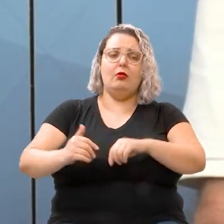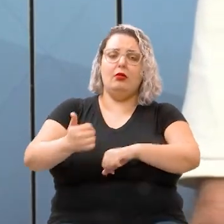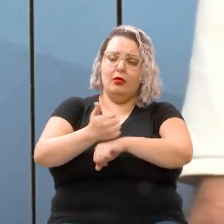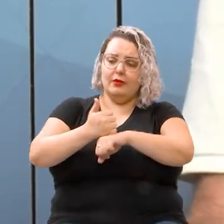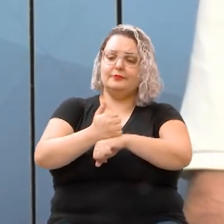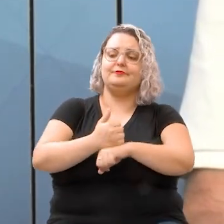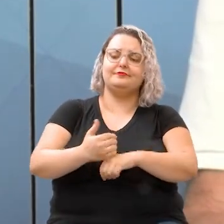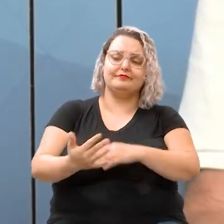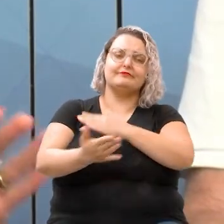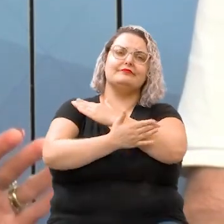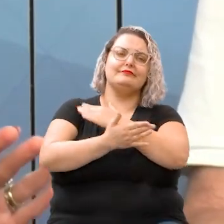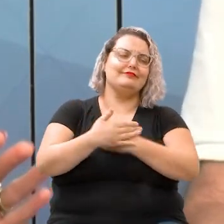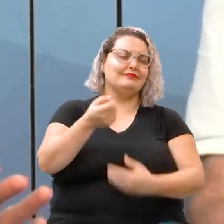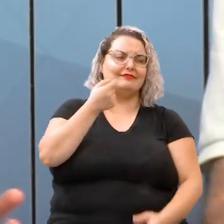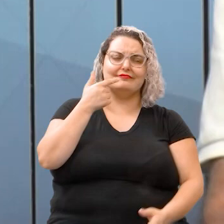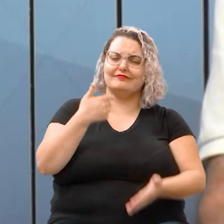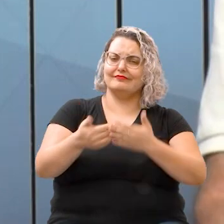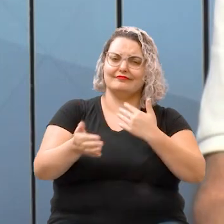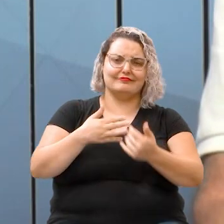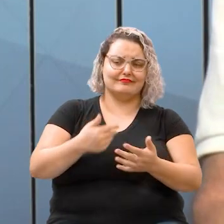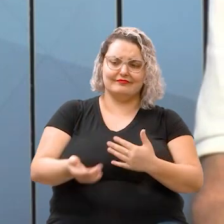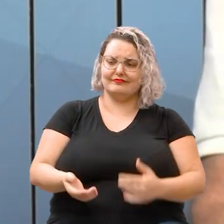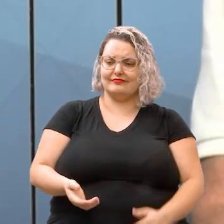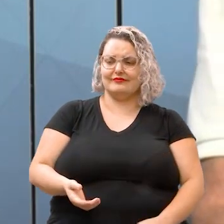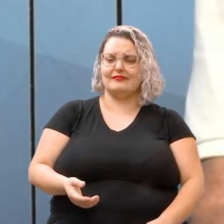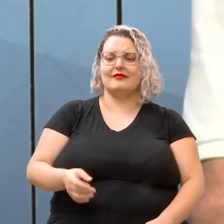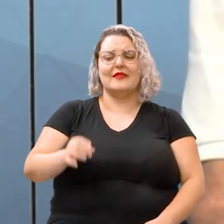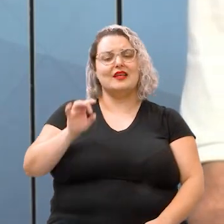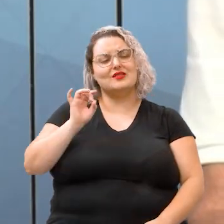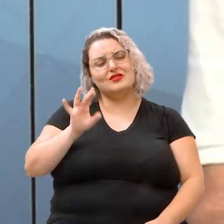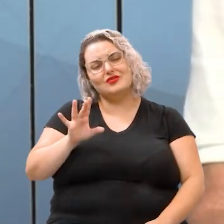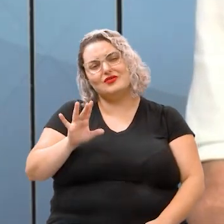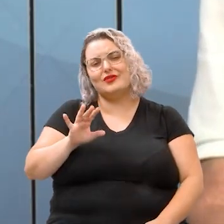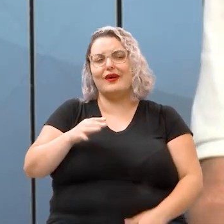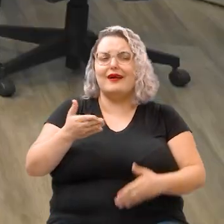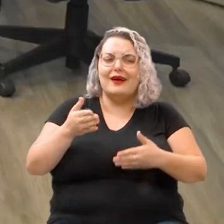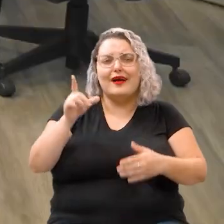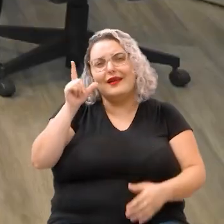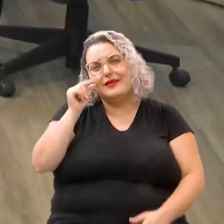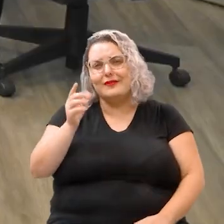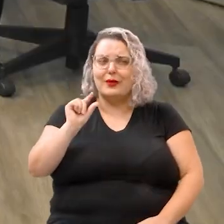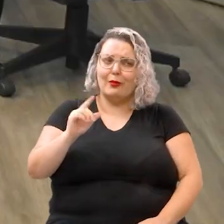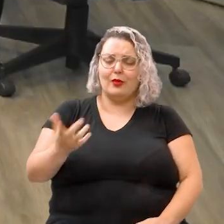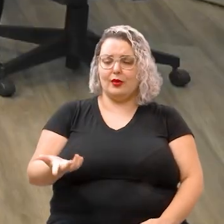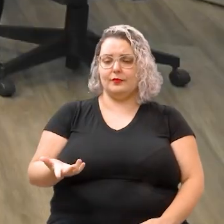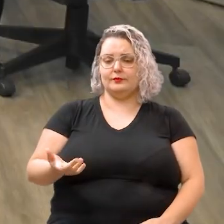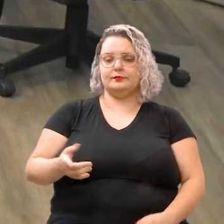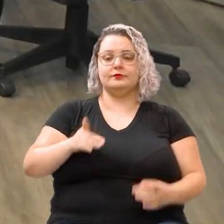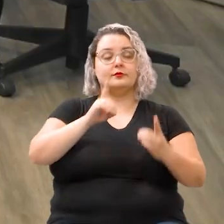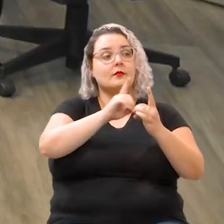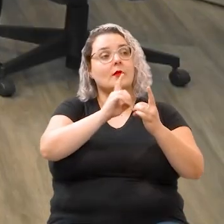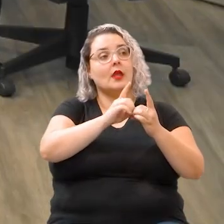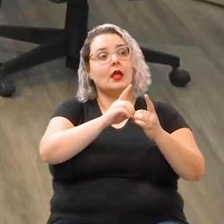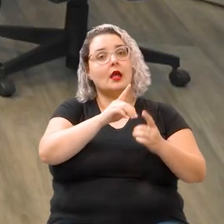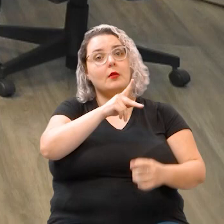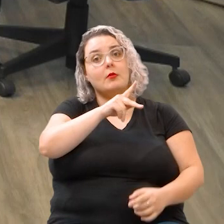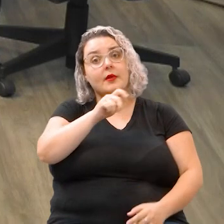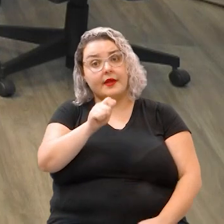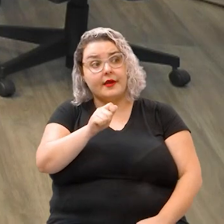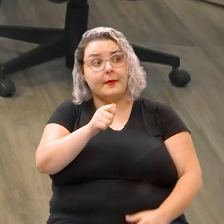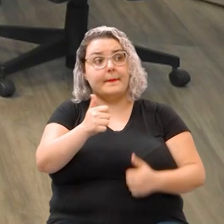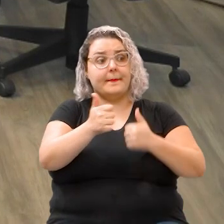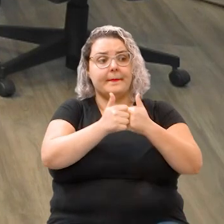Adriana? Pode tomar o remédio que for, o remédio é sempre coadjuvante. Aquele atendimento ambulatorial que tinha antes,